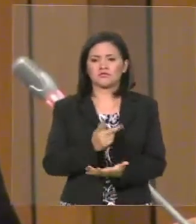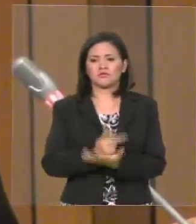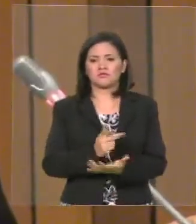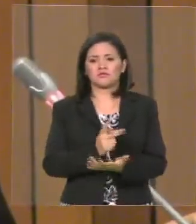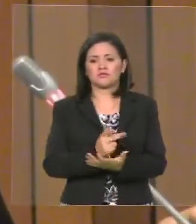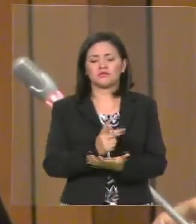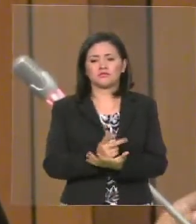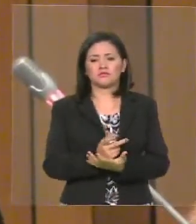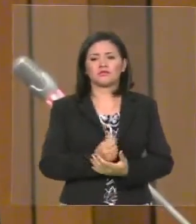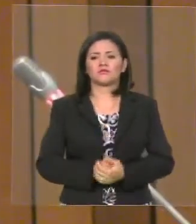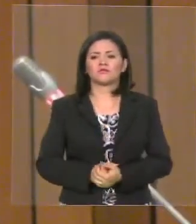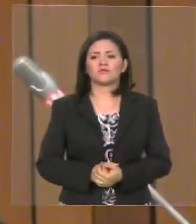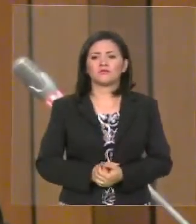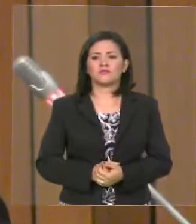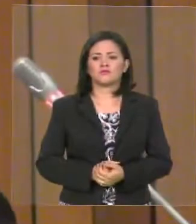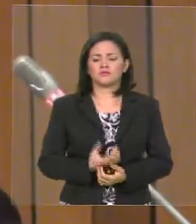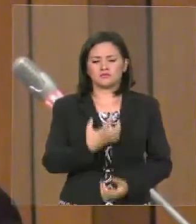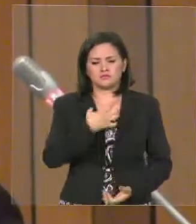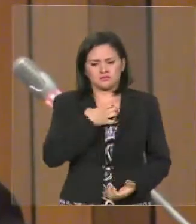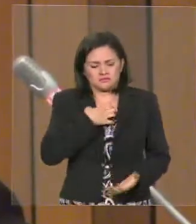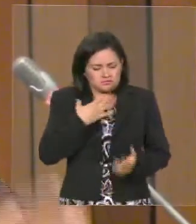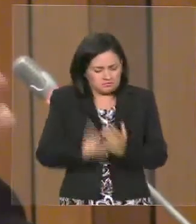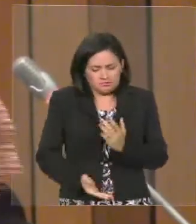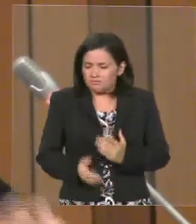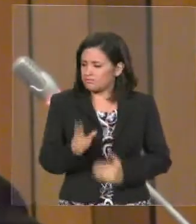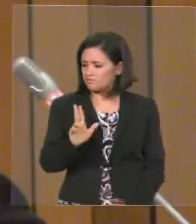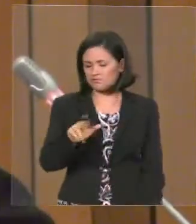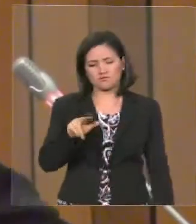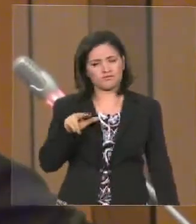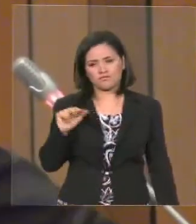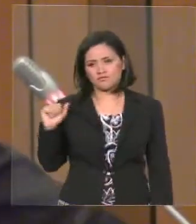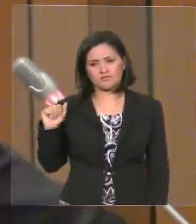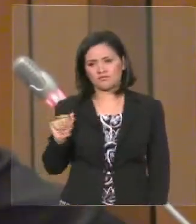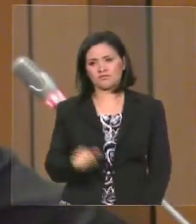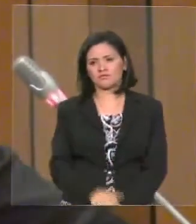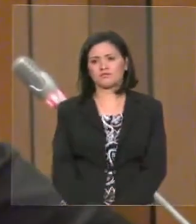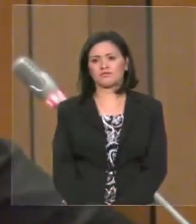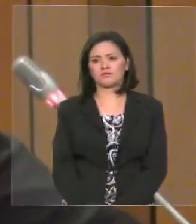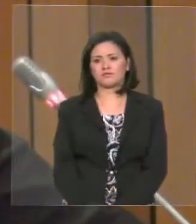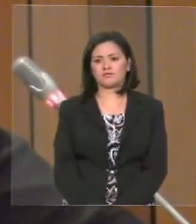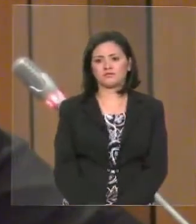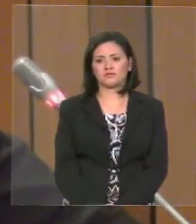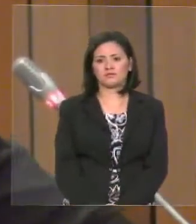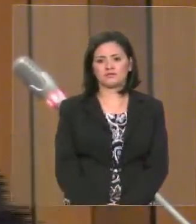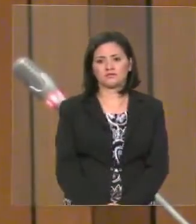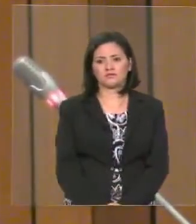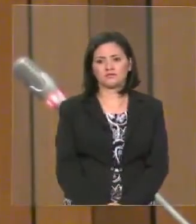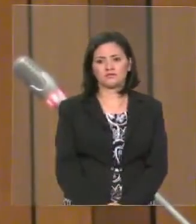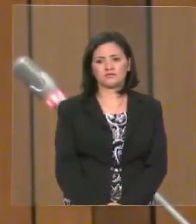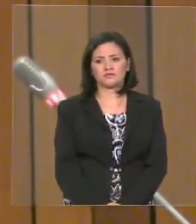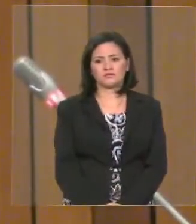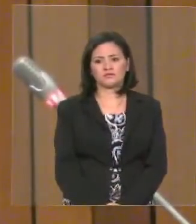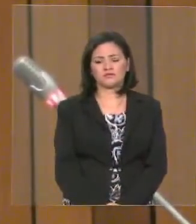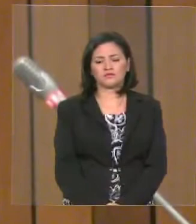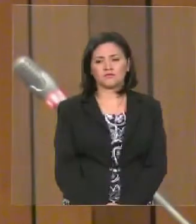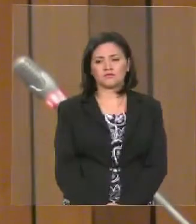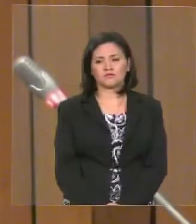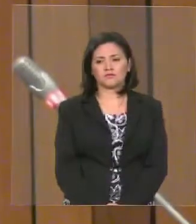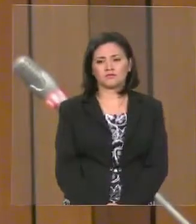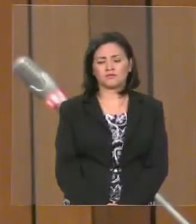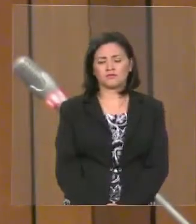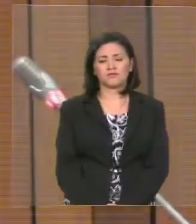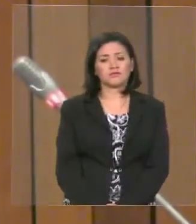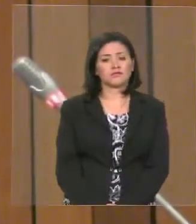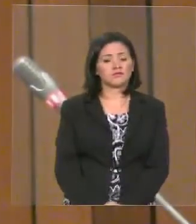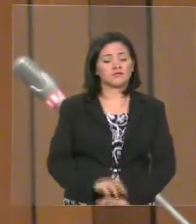e com nenhum sentimento de derrota que porventura poderia permear a minha cabeça, como alguns imaginam. Pelo